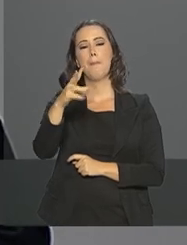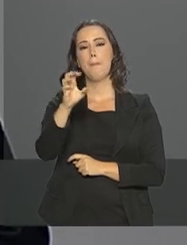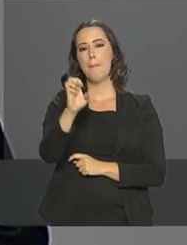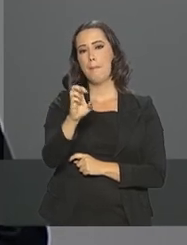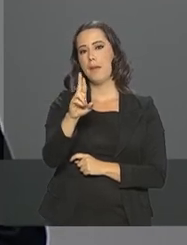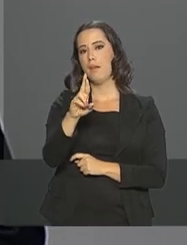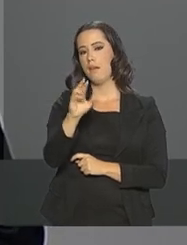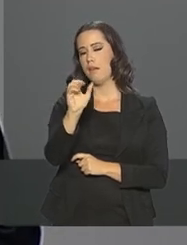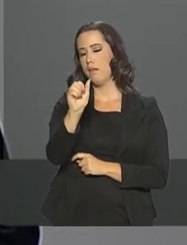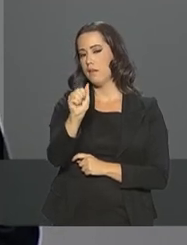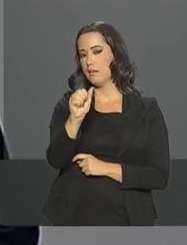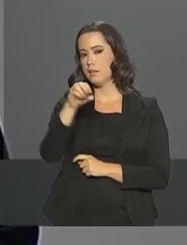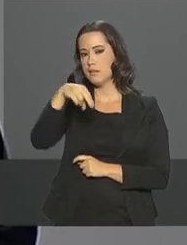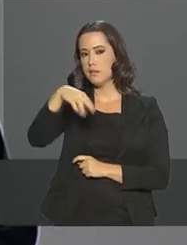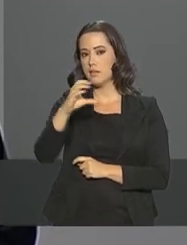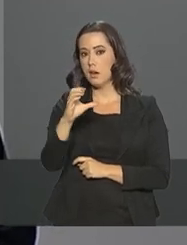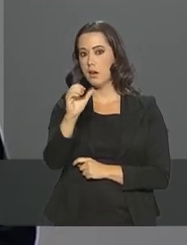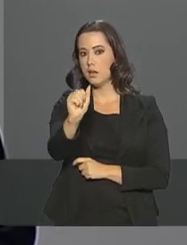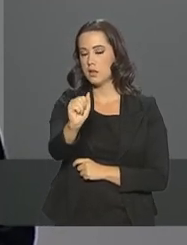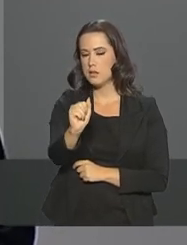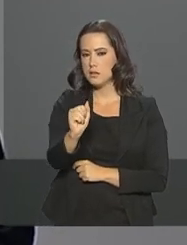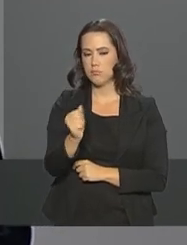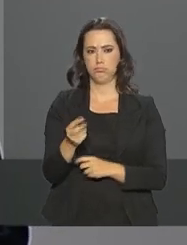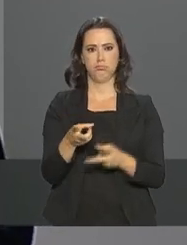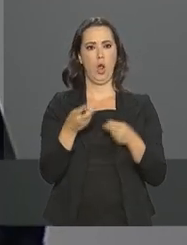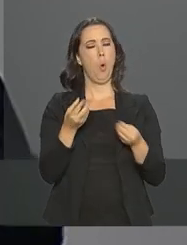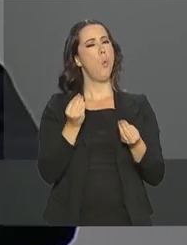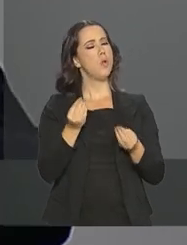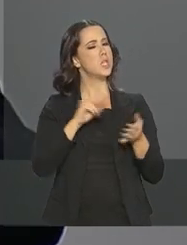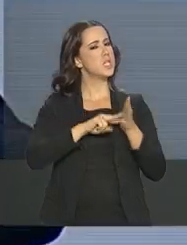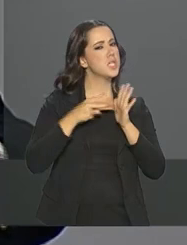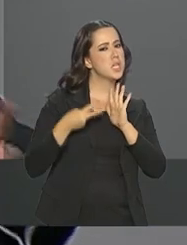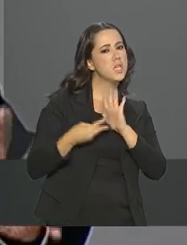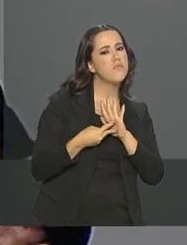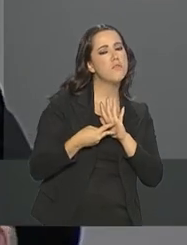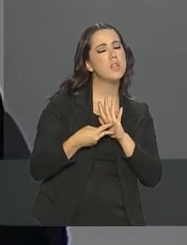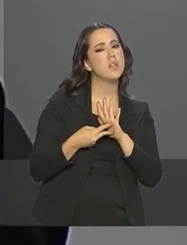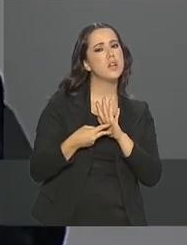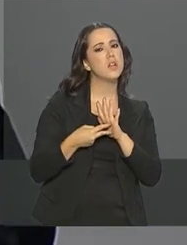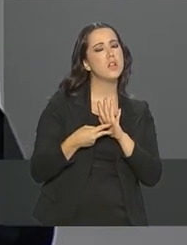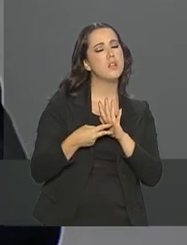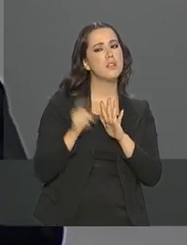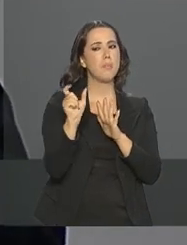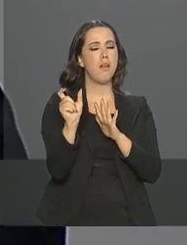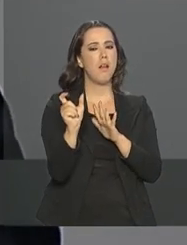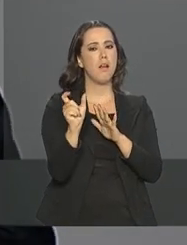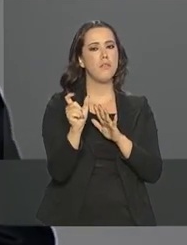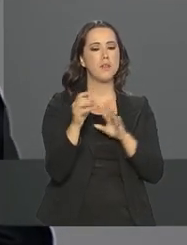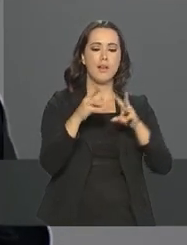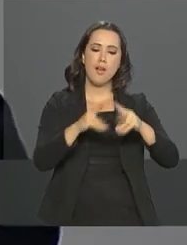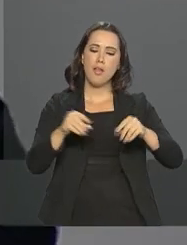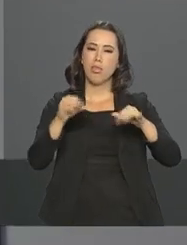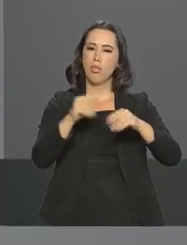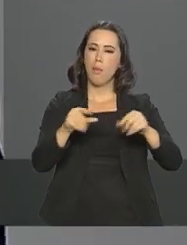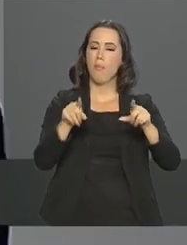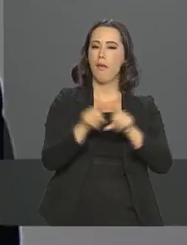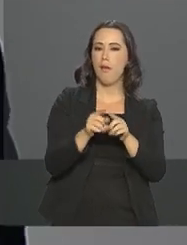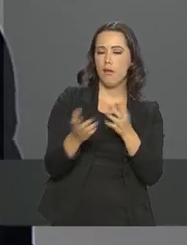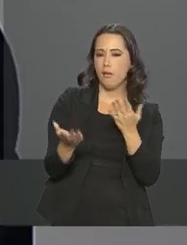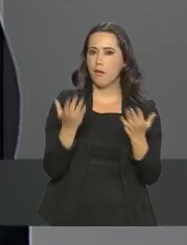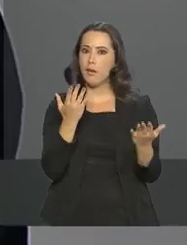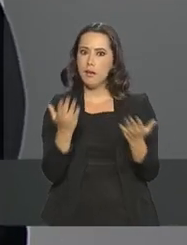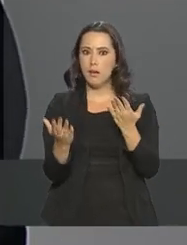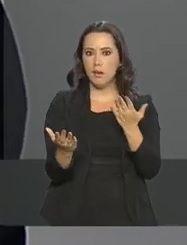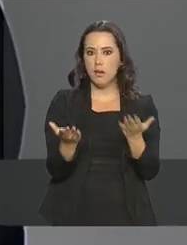pedir o dicionário para verificar o que era temperança era tempero equilíbrio moderação e serenidade não é eu tenho pressão